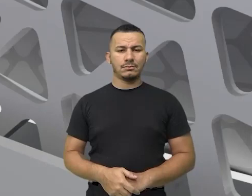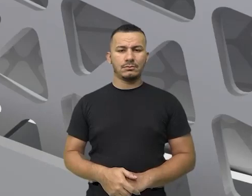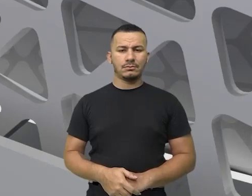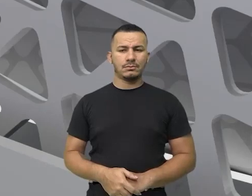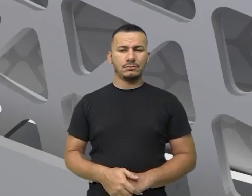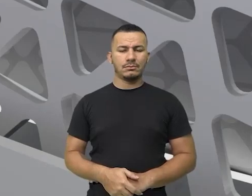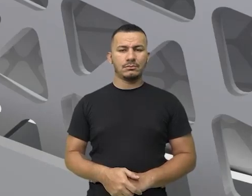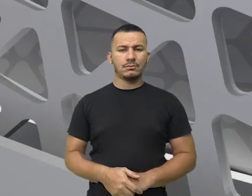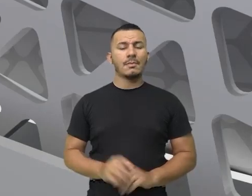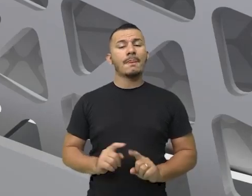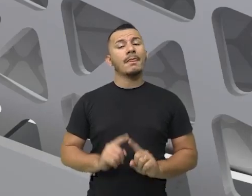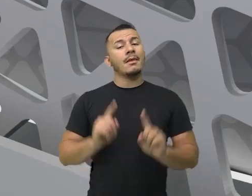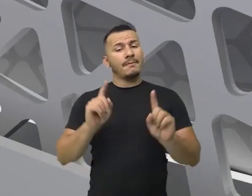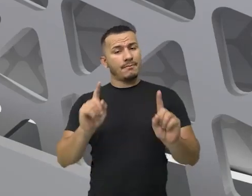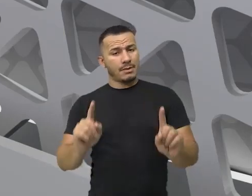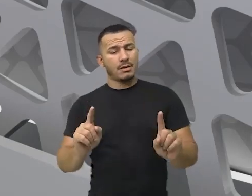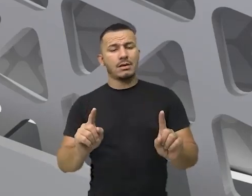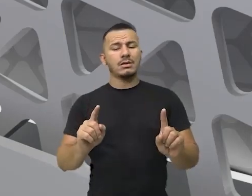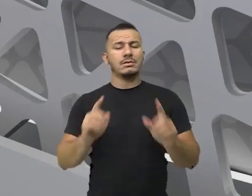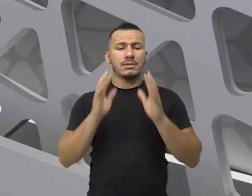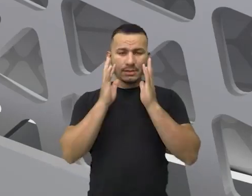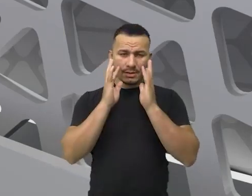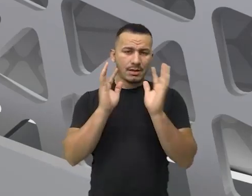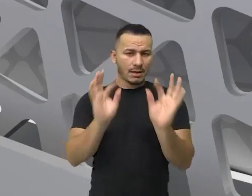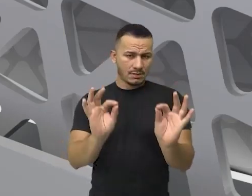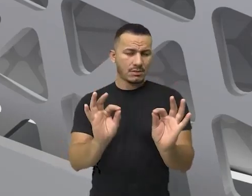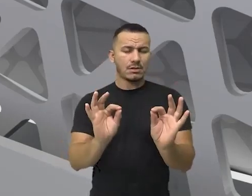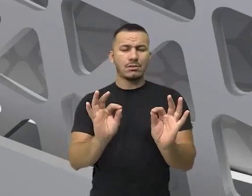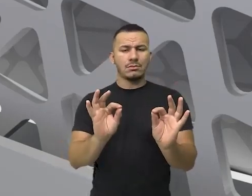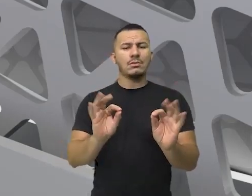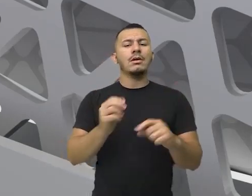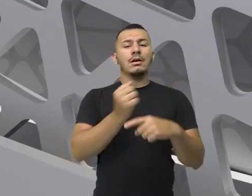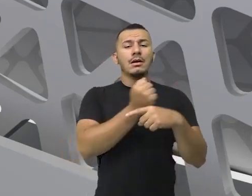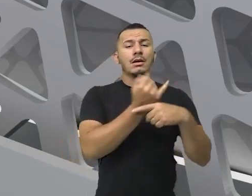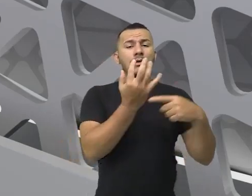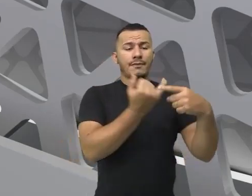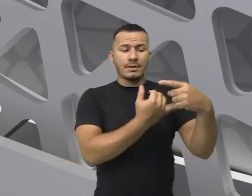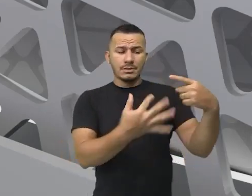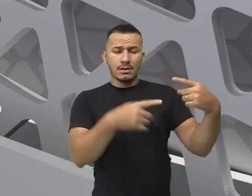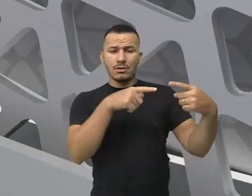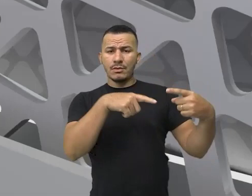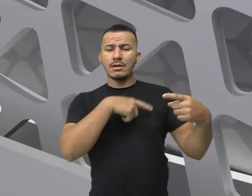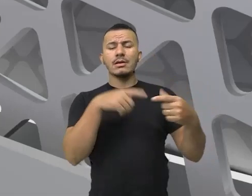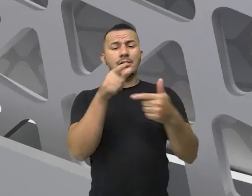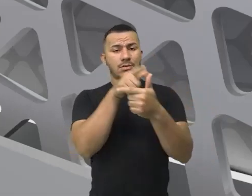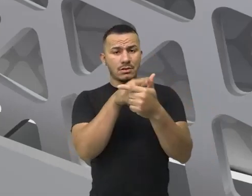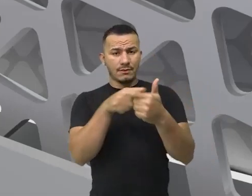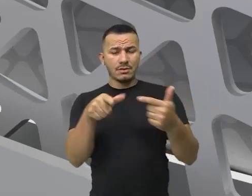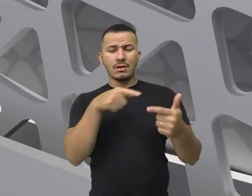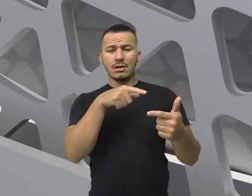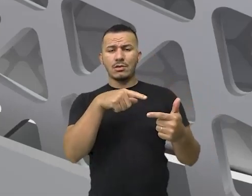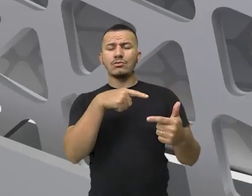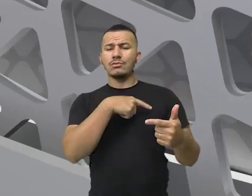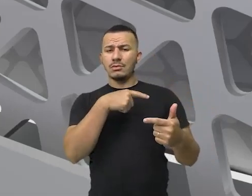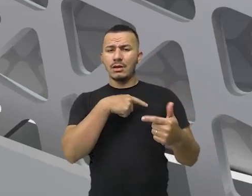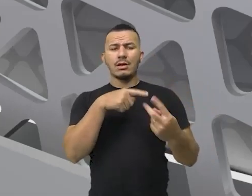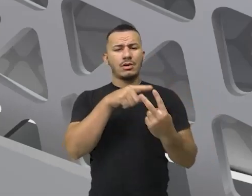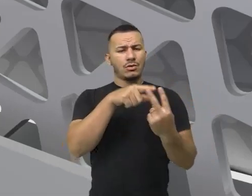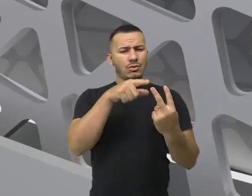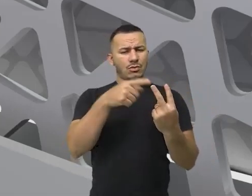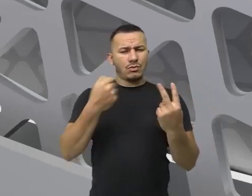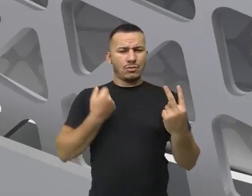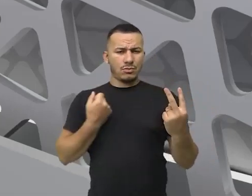números. Só que nós devemos ficar esperto, porque essa relação, essa divisão existente entre esses dois